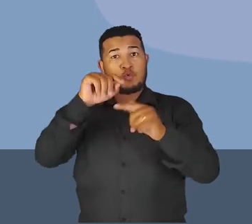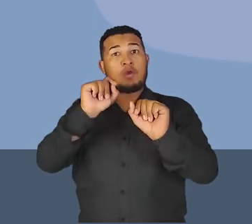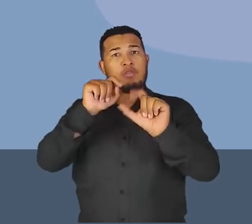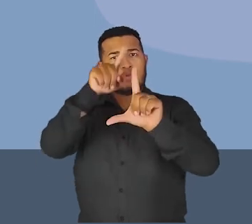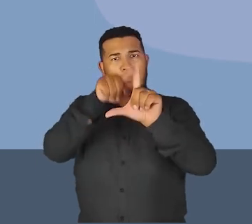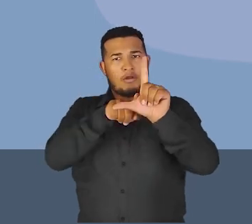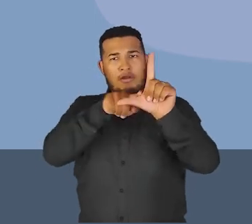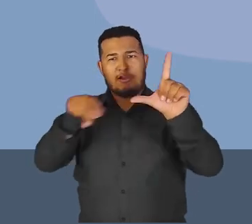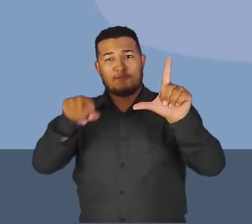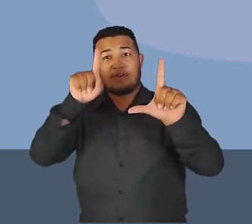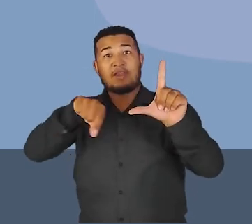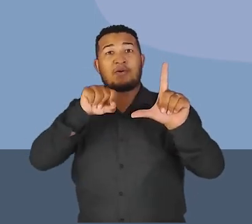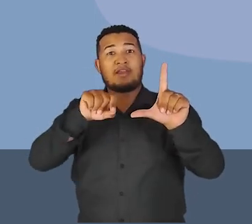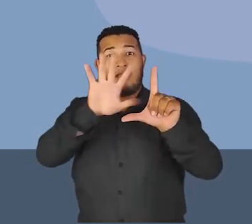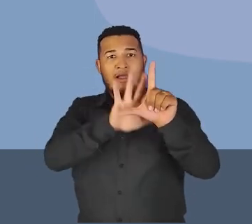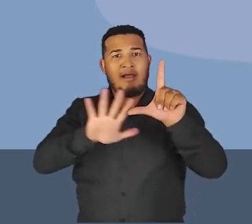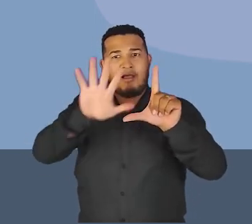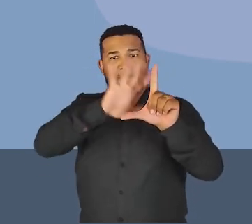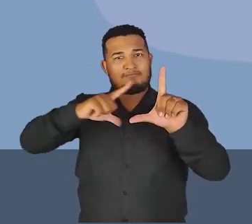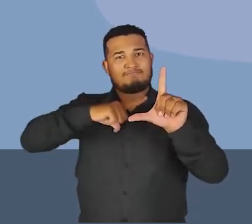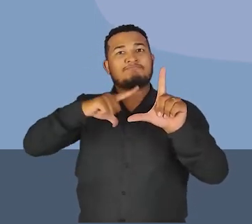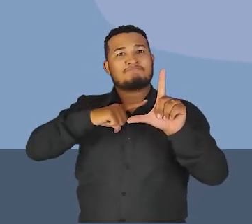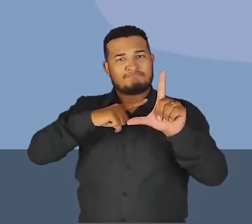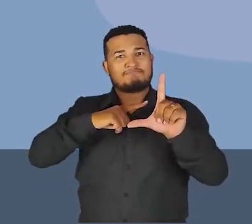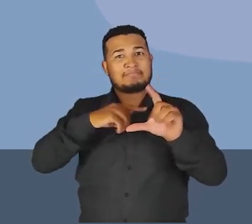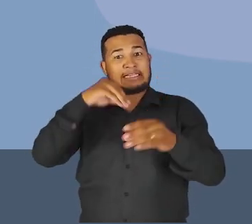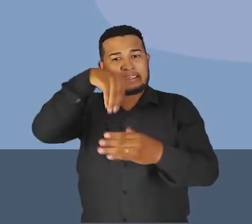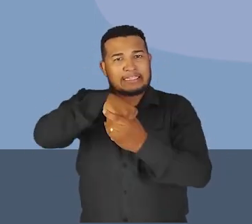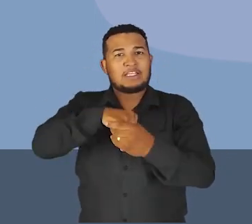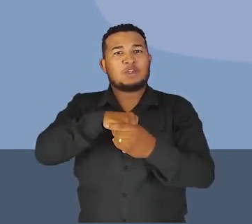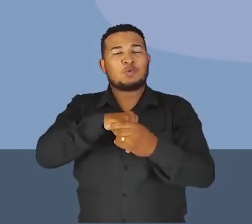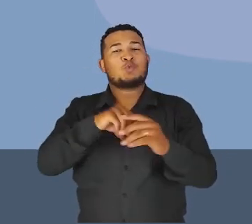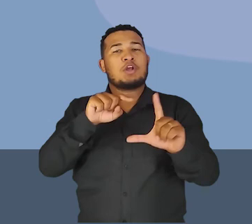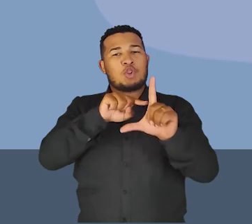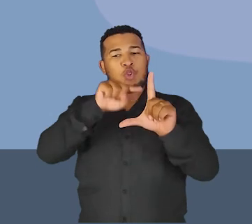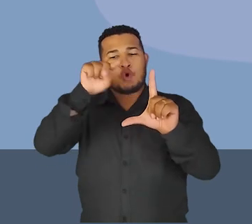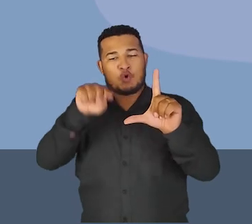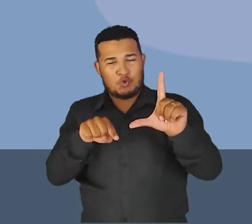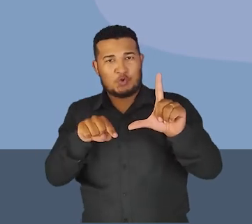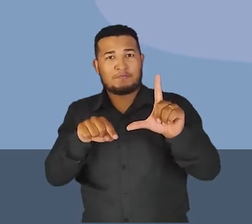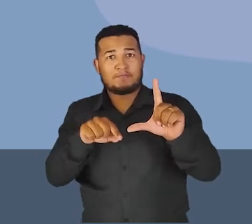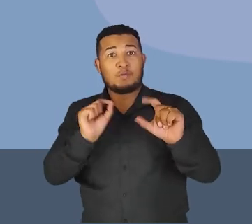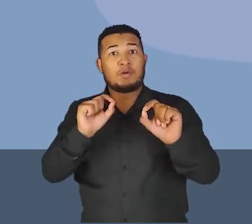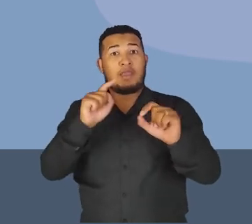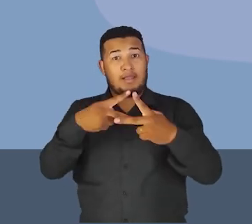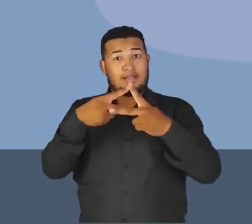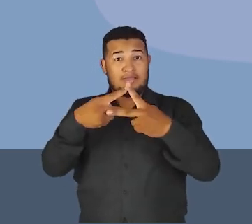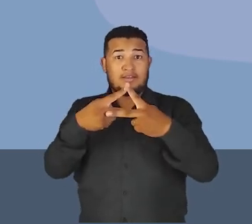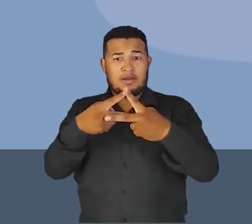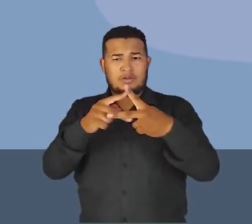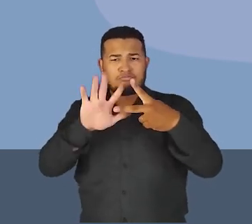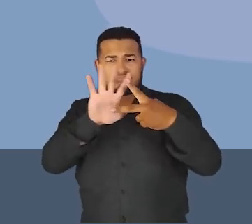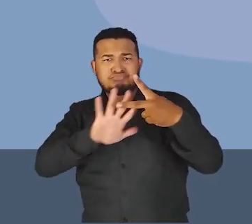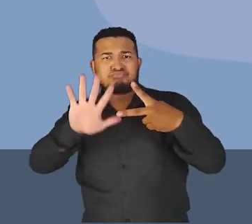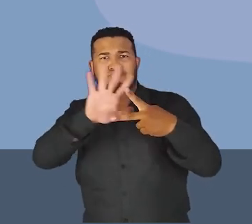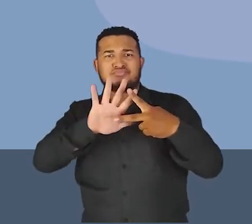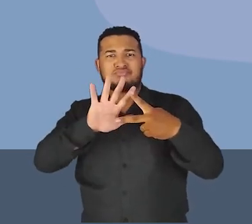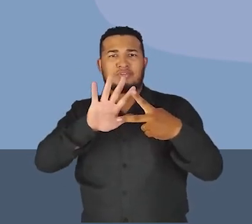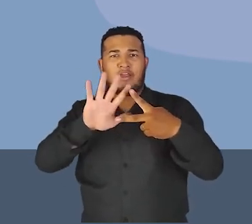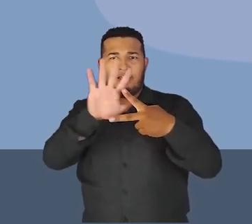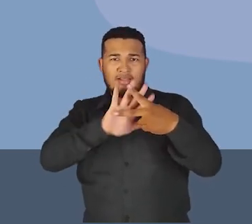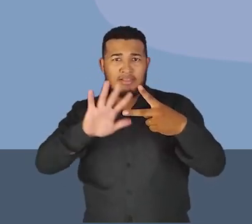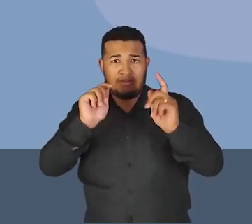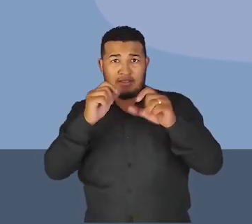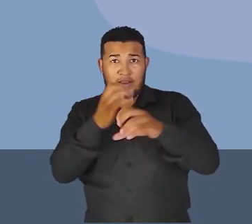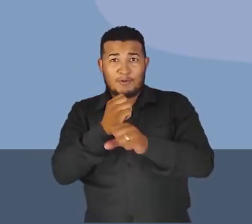numericamente a área que está formando embaixo desta curva, que nesse nosso caso é um triângulo. Então, a área do triângulo, temos